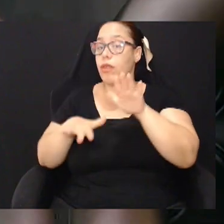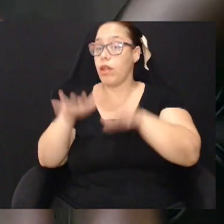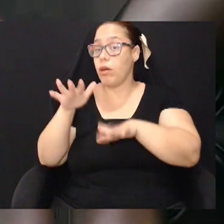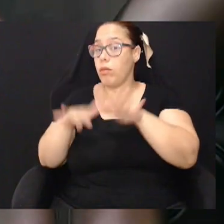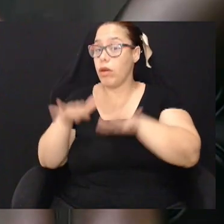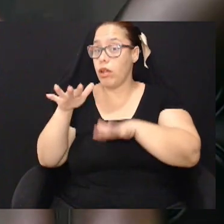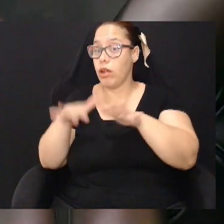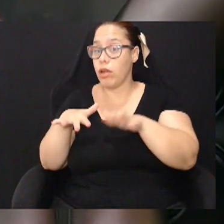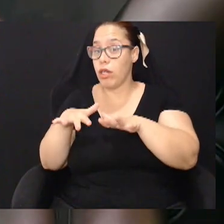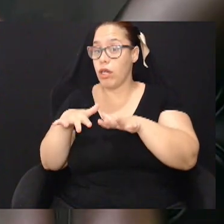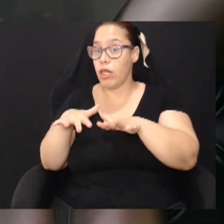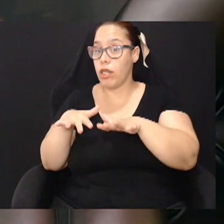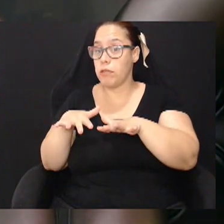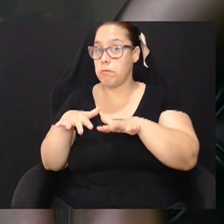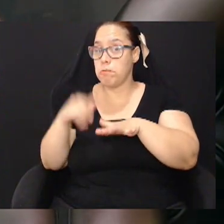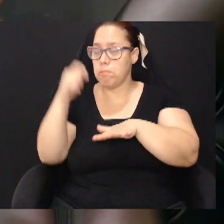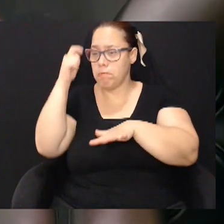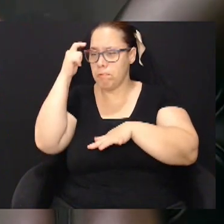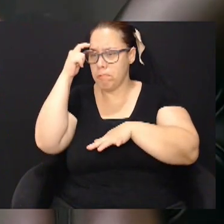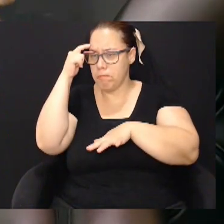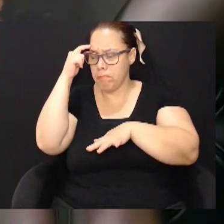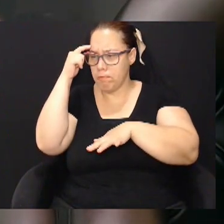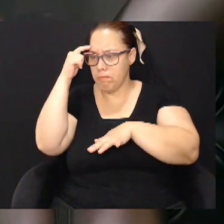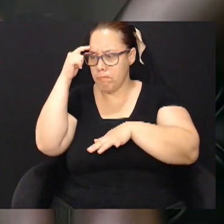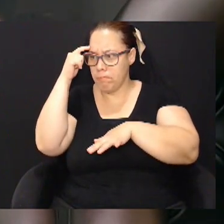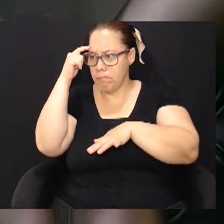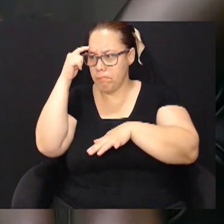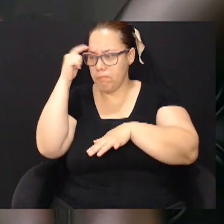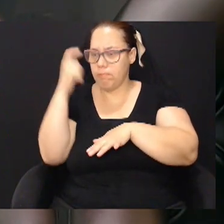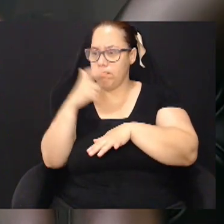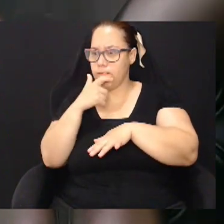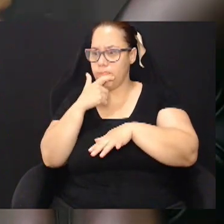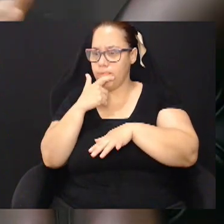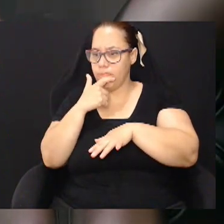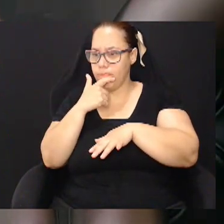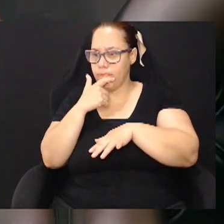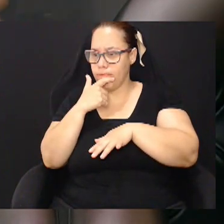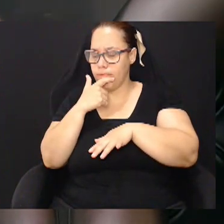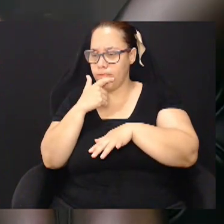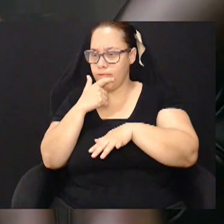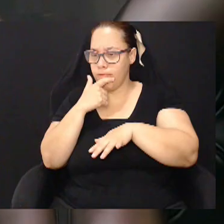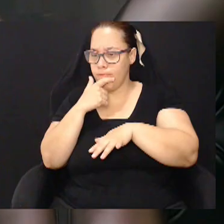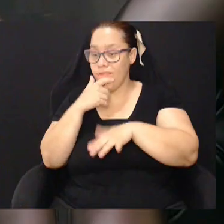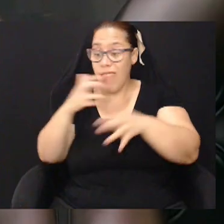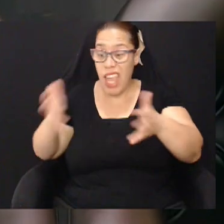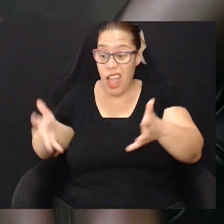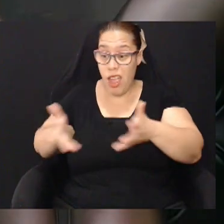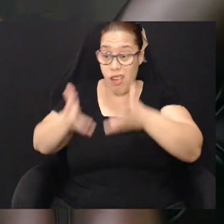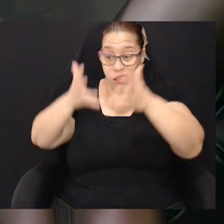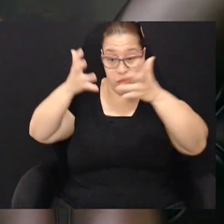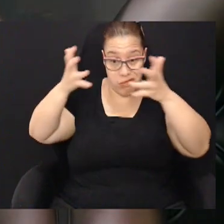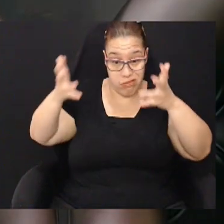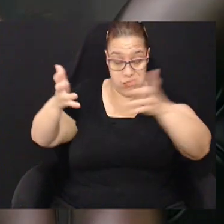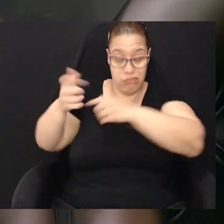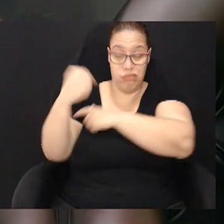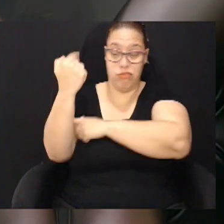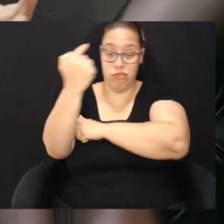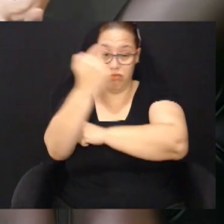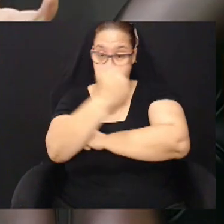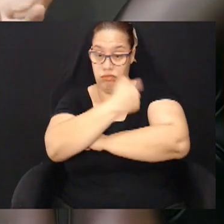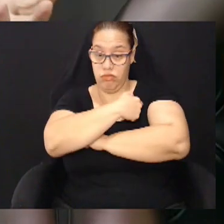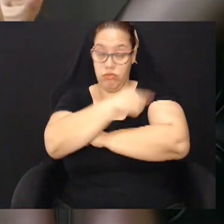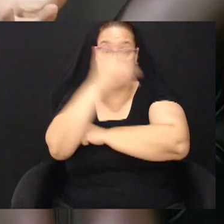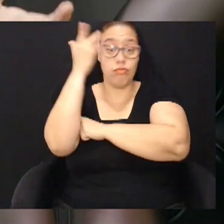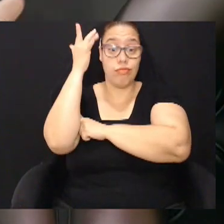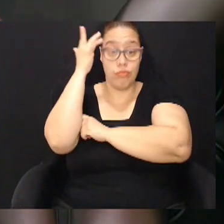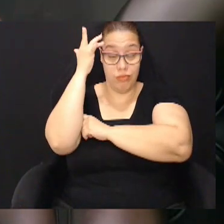abertura e de algo que a gente vai, estimulando ao longo do nosso amadurecimento,